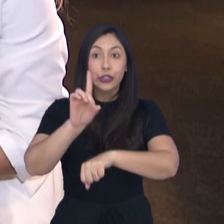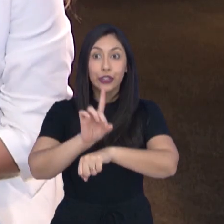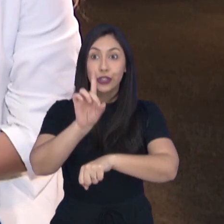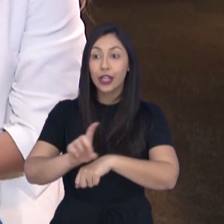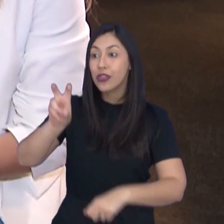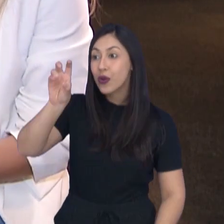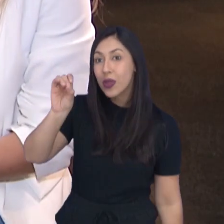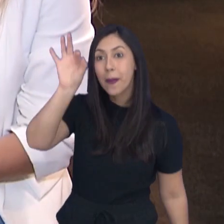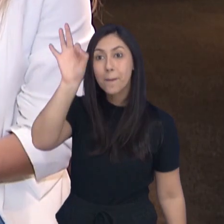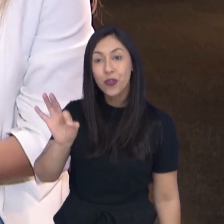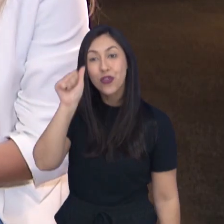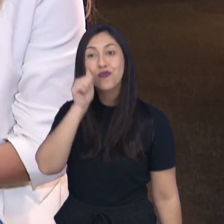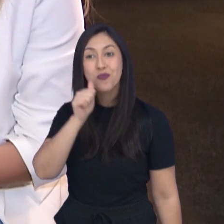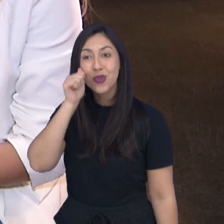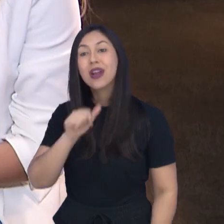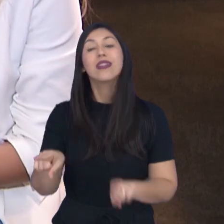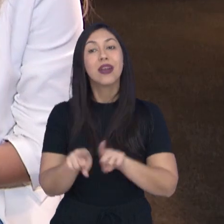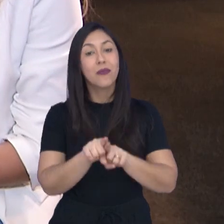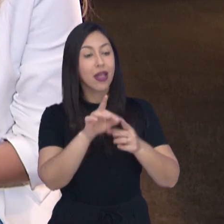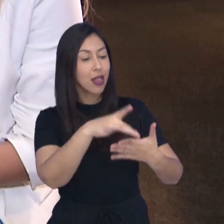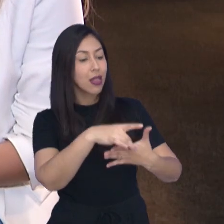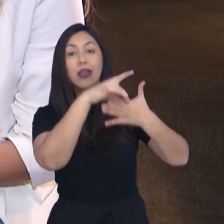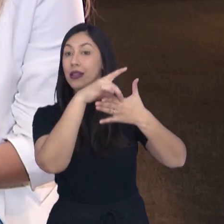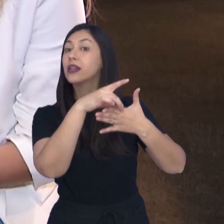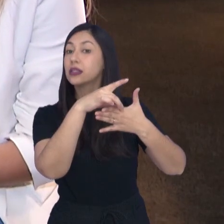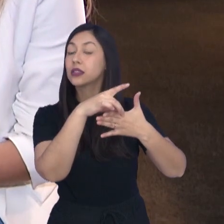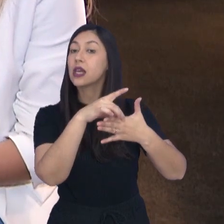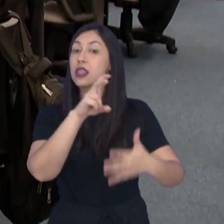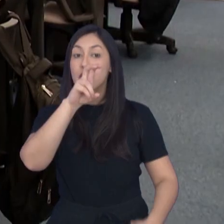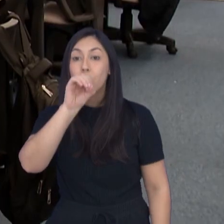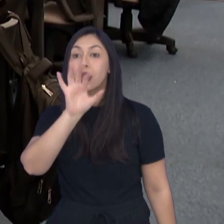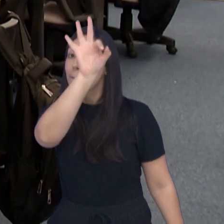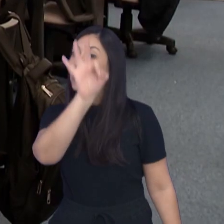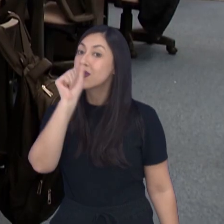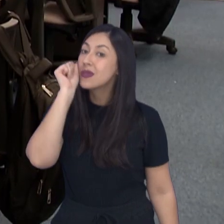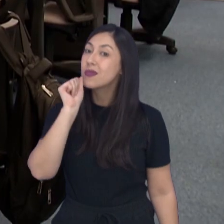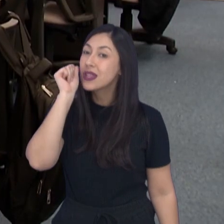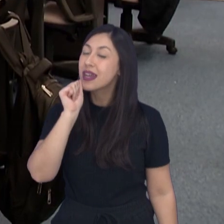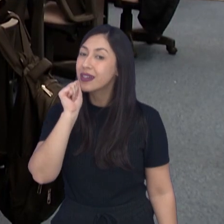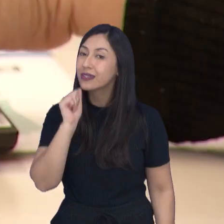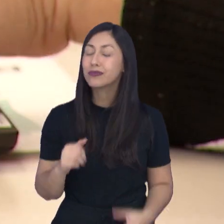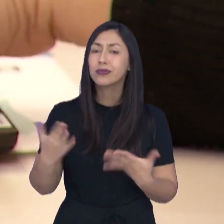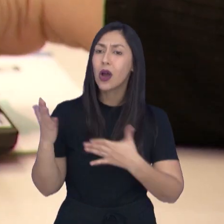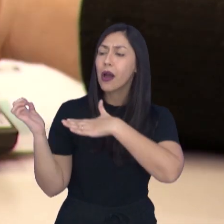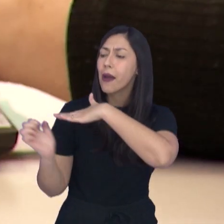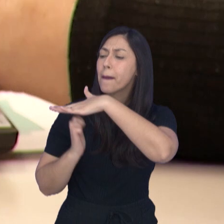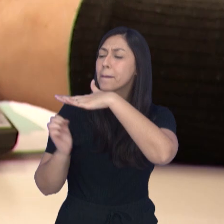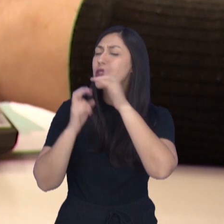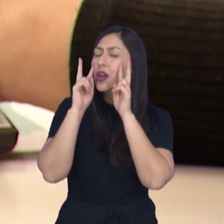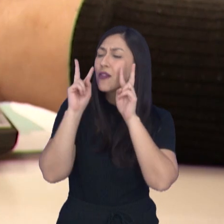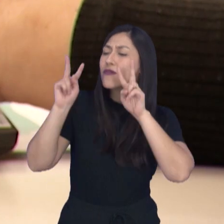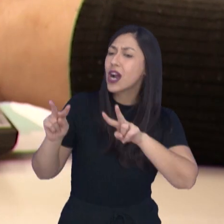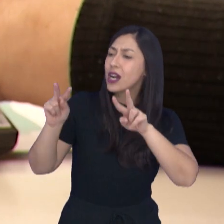feminina. Quando a gente olha para a liderança no total também a gente tem esse número, né? Eu acho que as empresas olhar para a pessoa e para o indivíduo